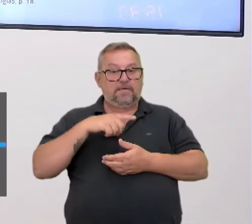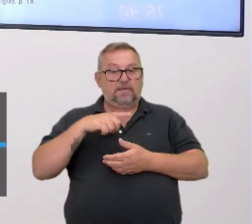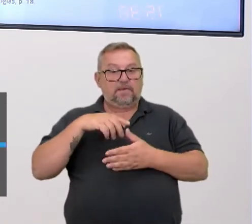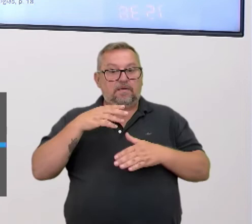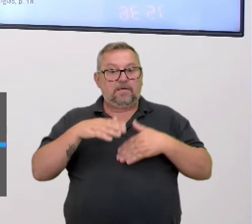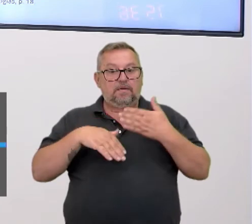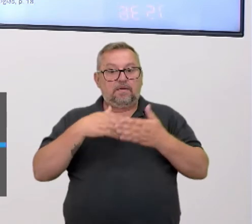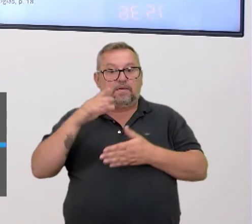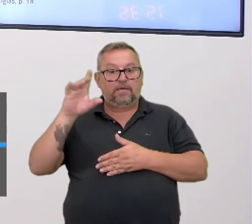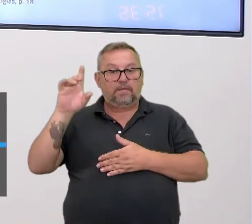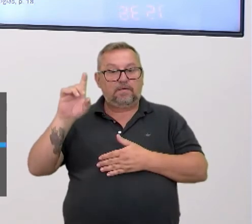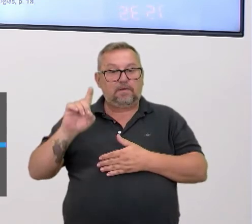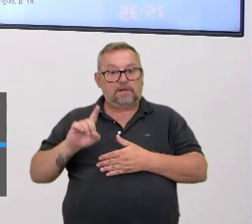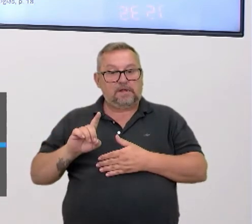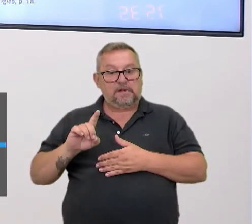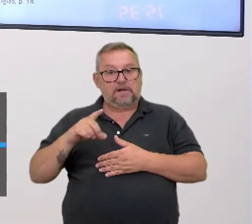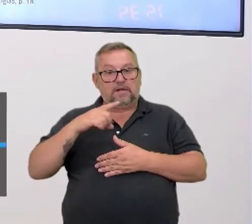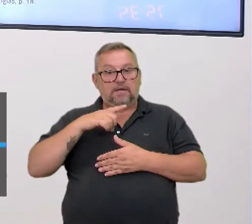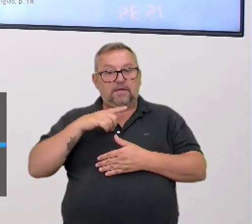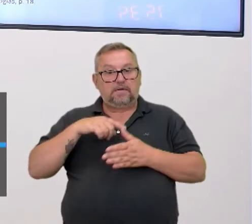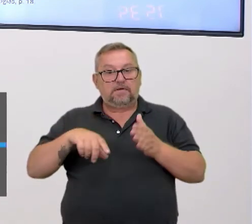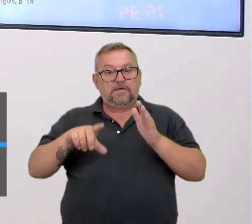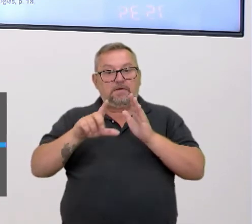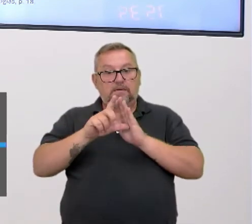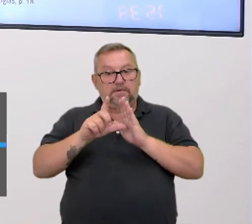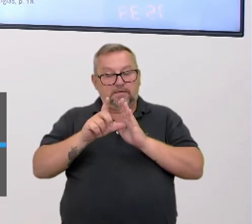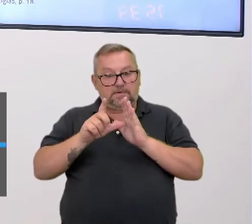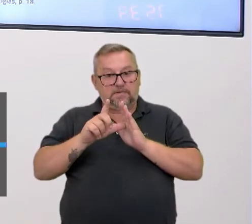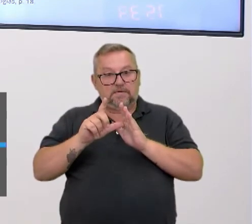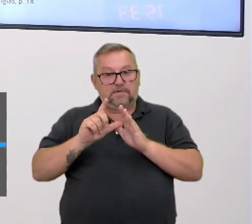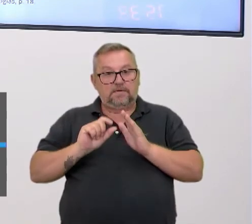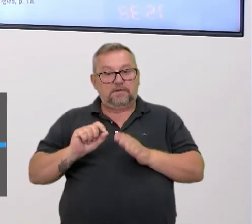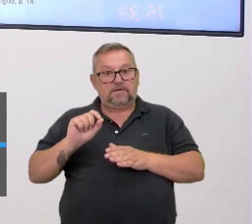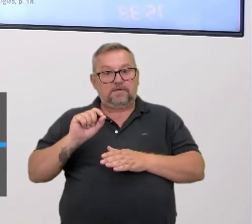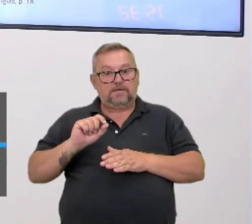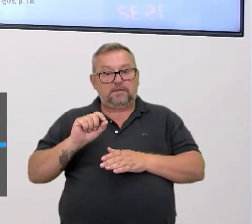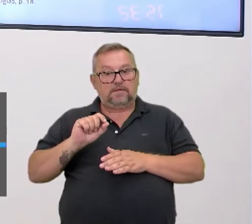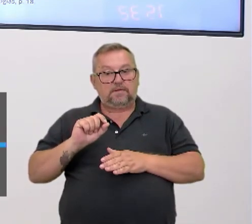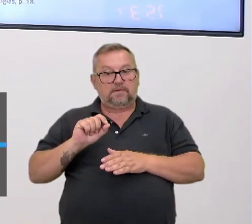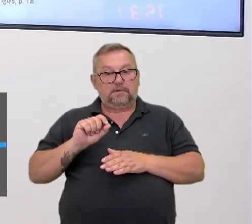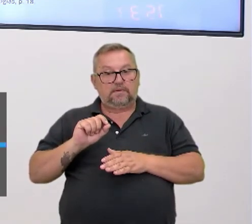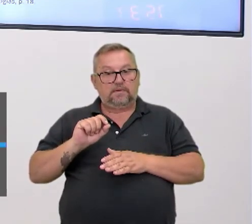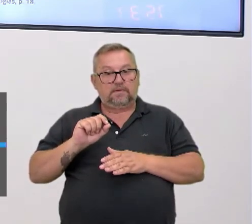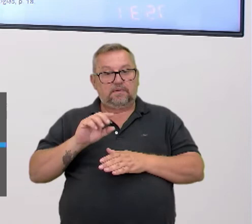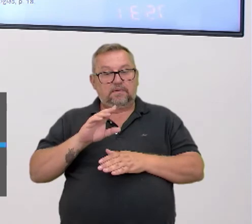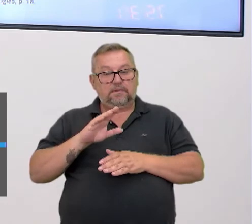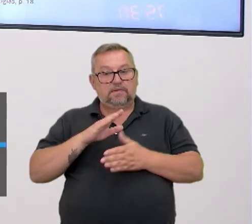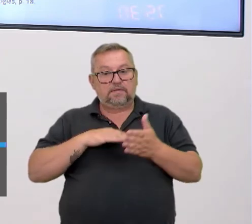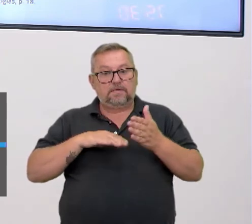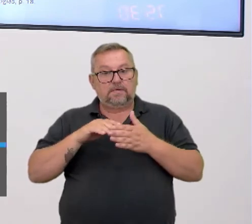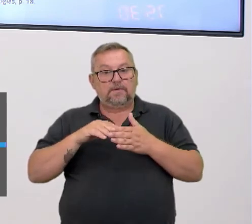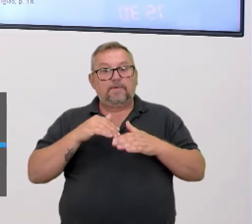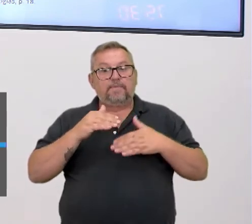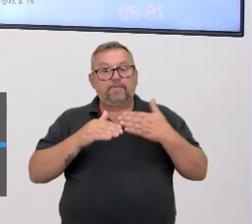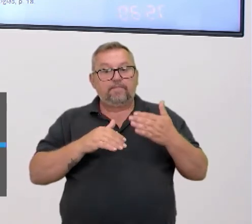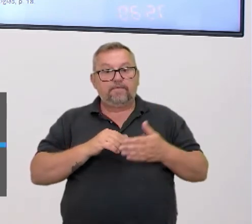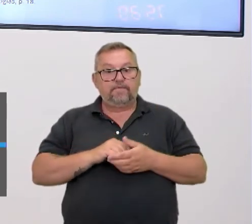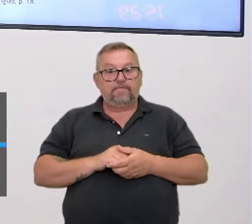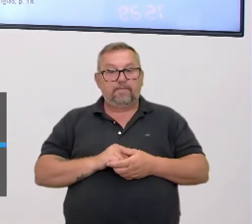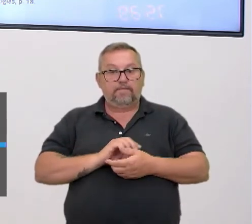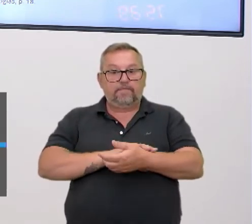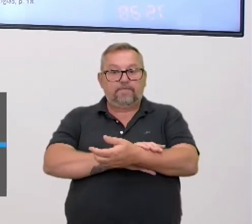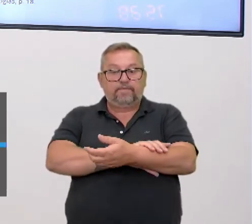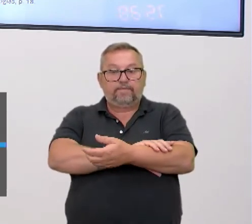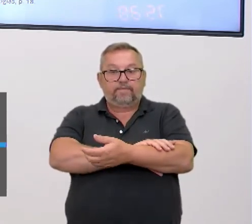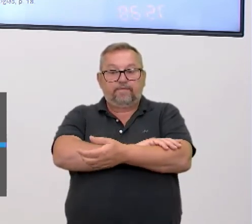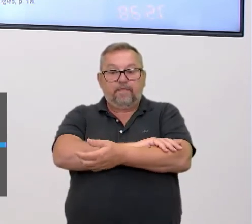existem direitos, né? Existe toda uma legislação que rege todo esse processo, tá? Bom, ele